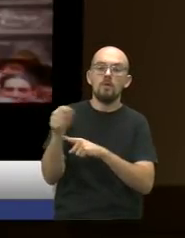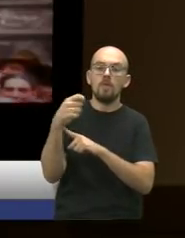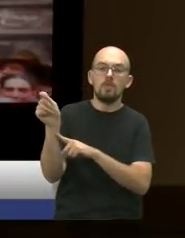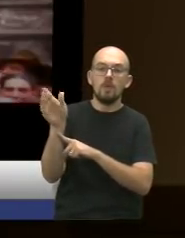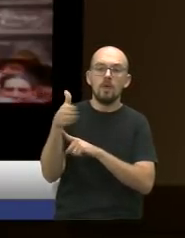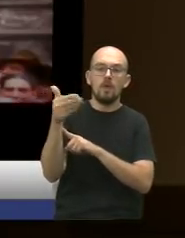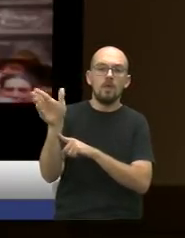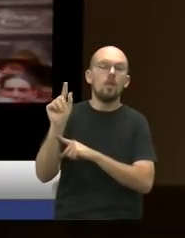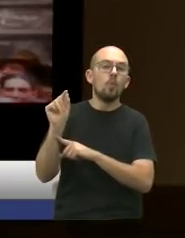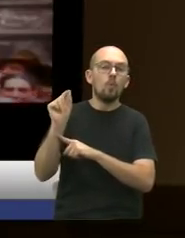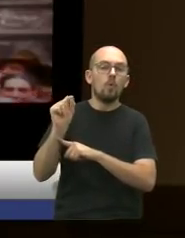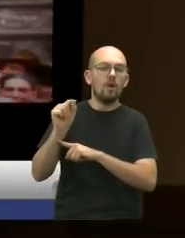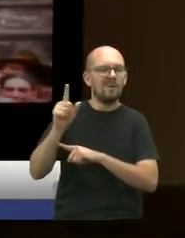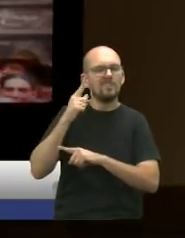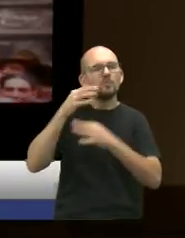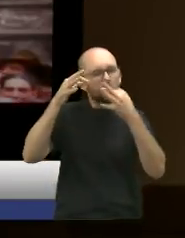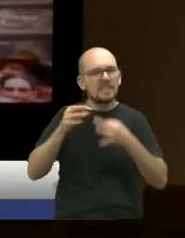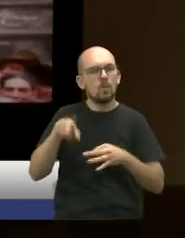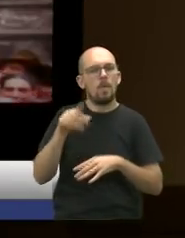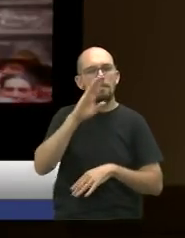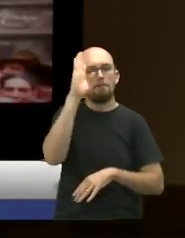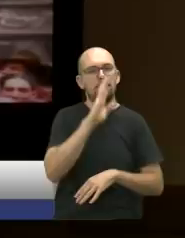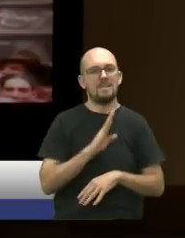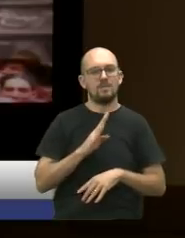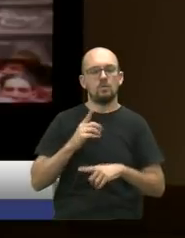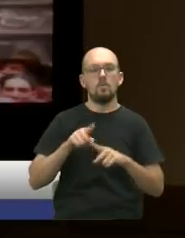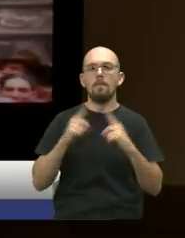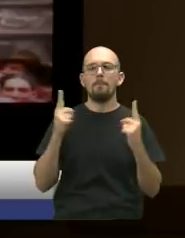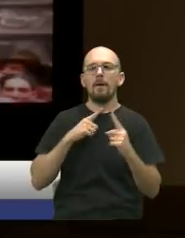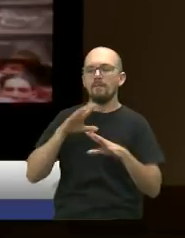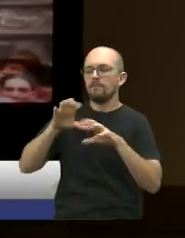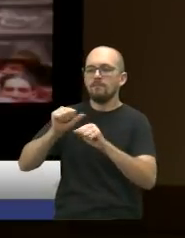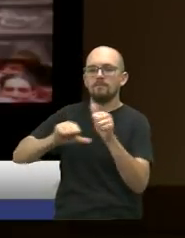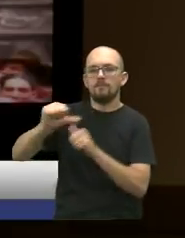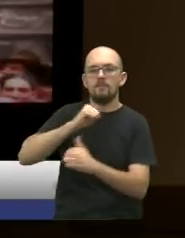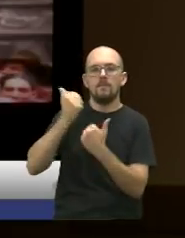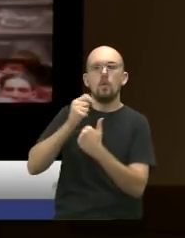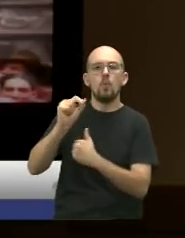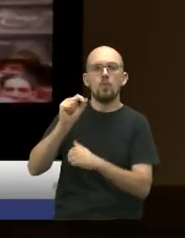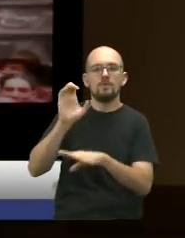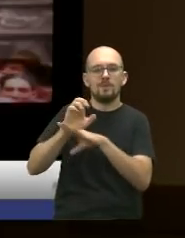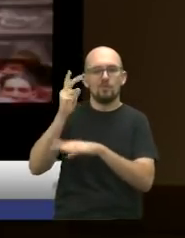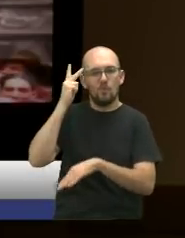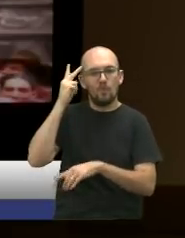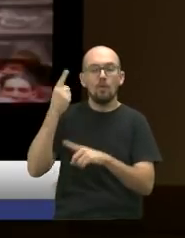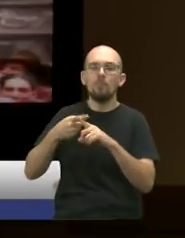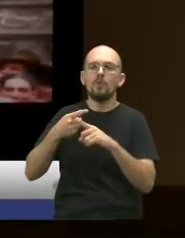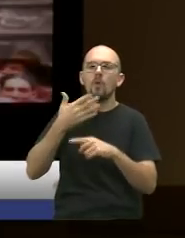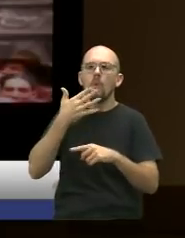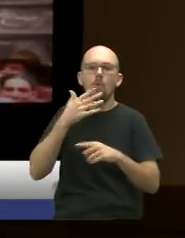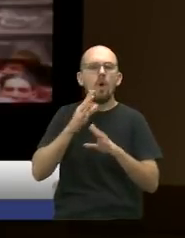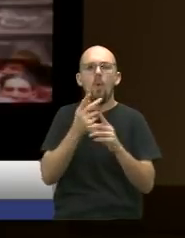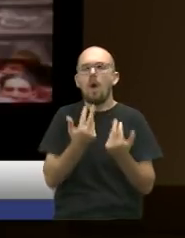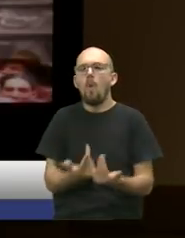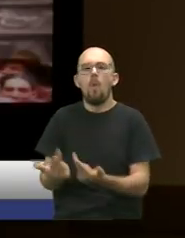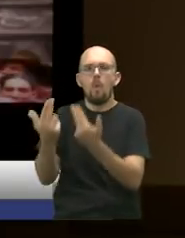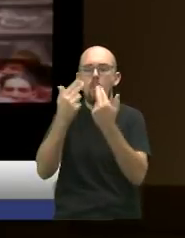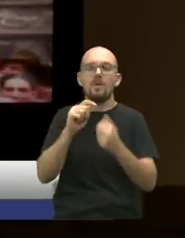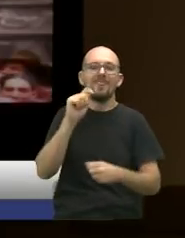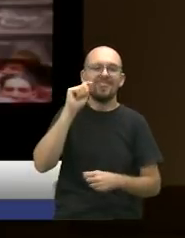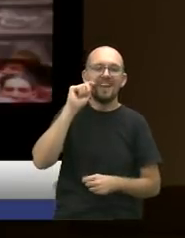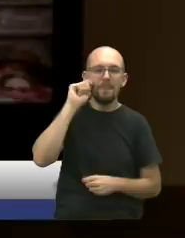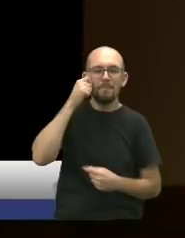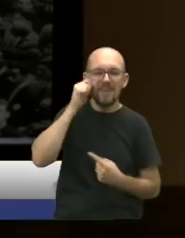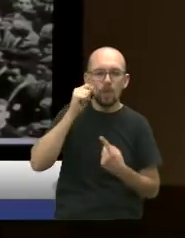era para ter sido do Brasil, quando foi proclamada a República em 1889. Era para ser de negro, branco e índio, por isso preto, branco e